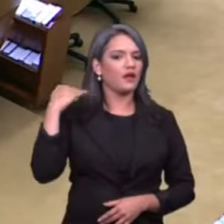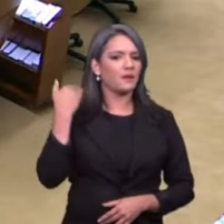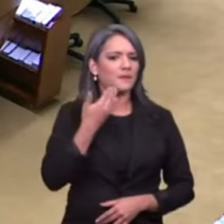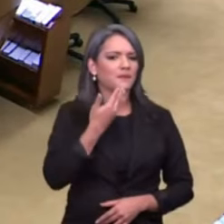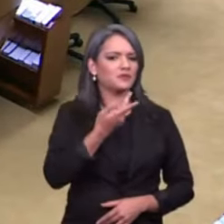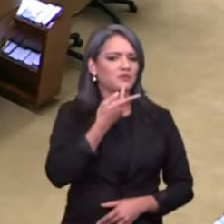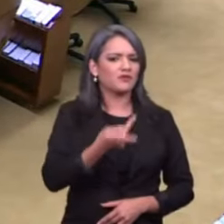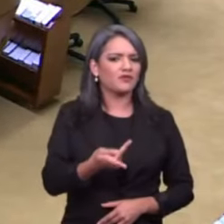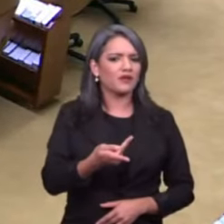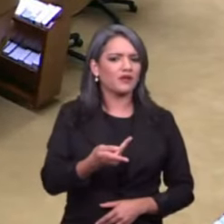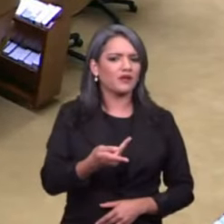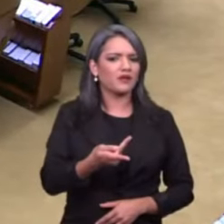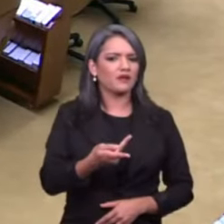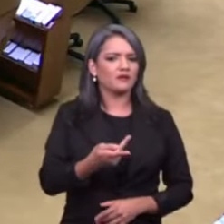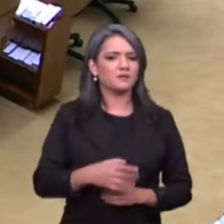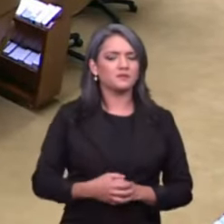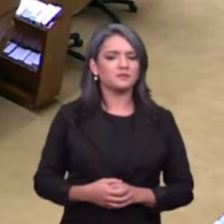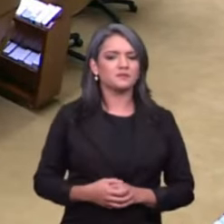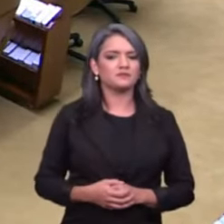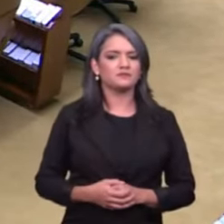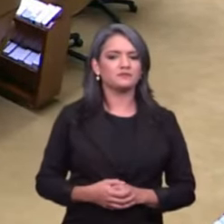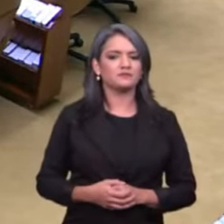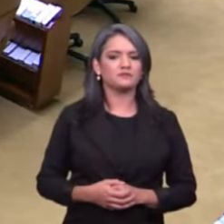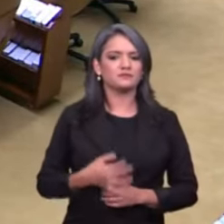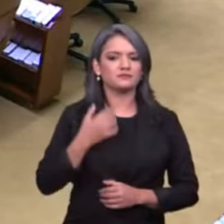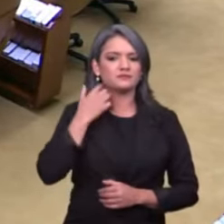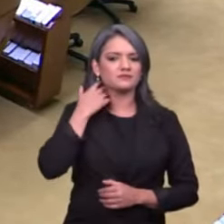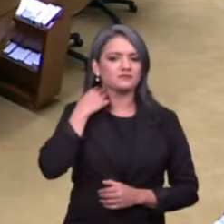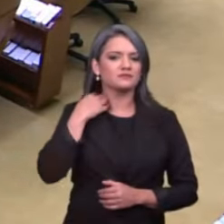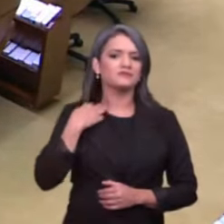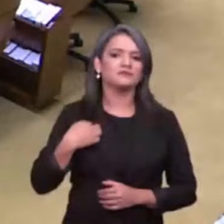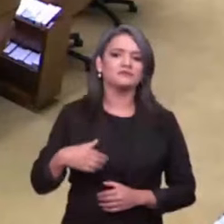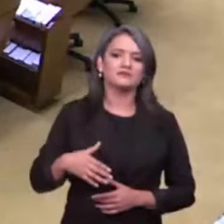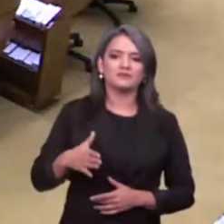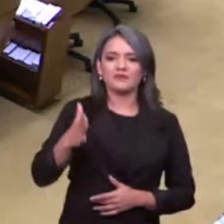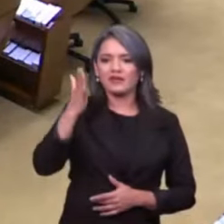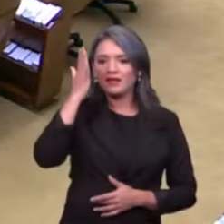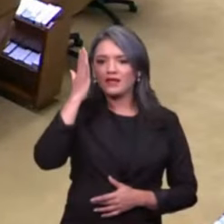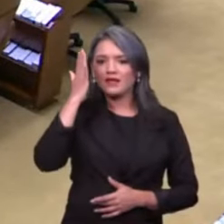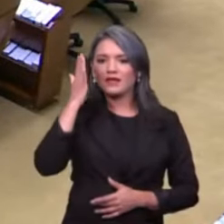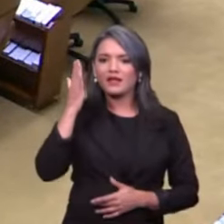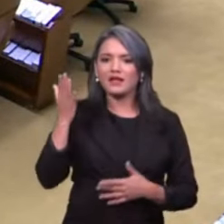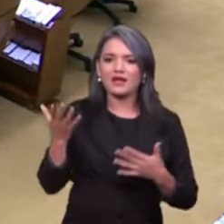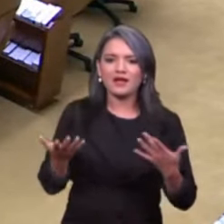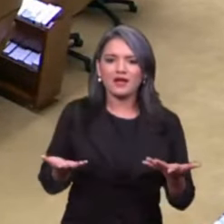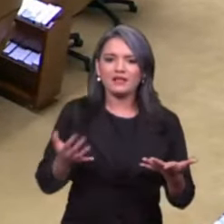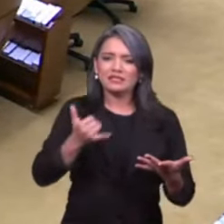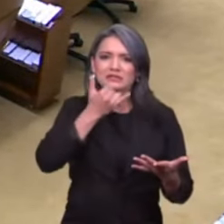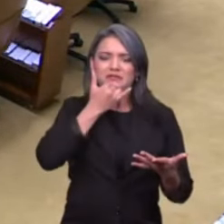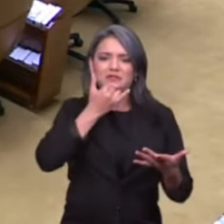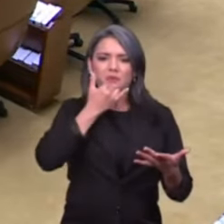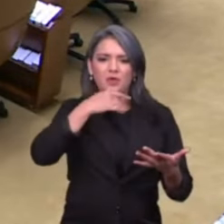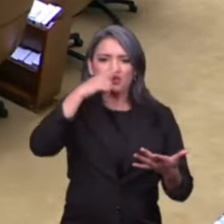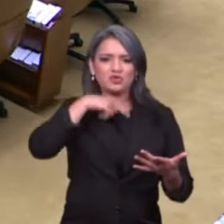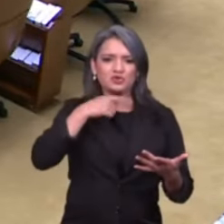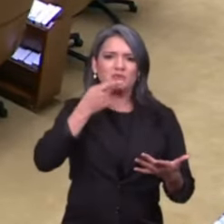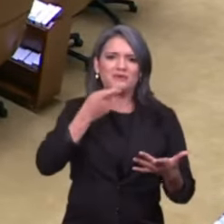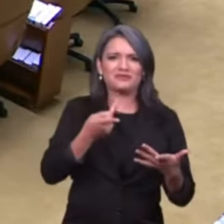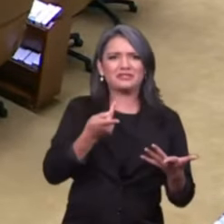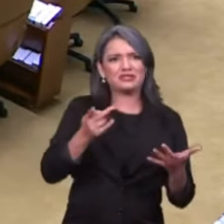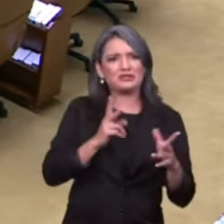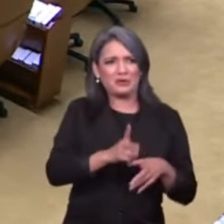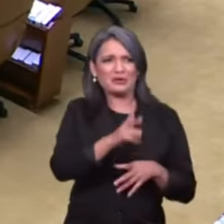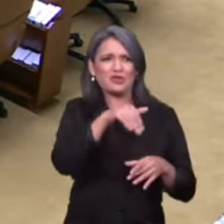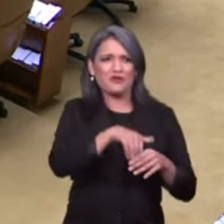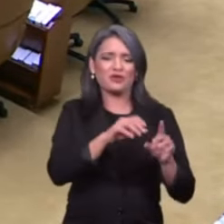isso para mim... Pois não, ministro Carlos. Não, eu sei que cada um... Isso só fala da qualidade do seu voto. Que não deixa que V.